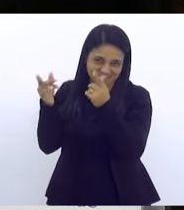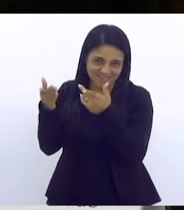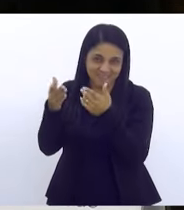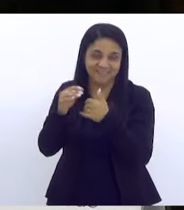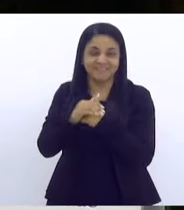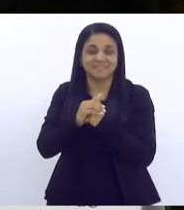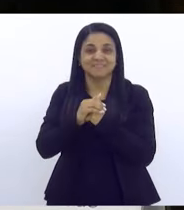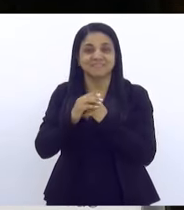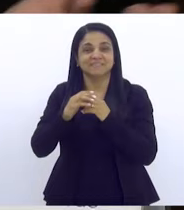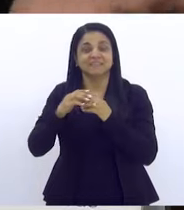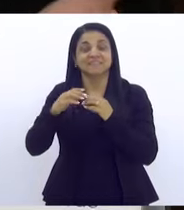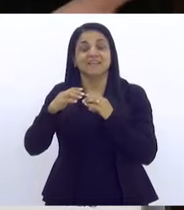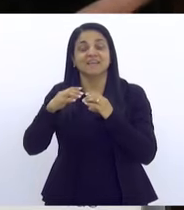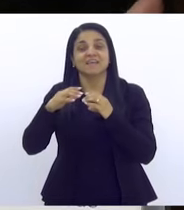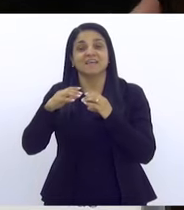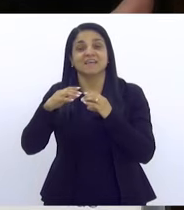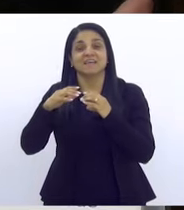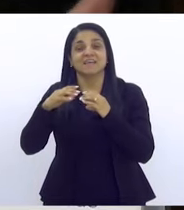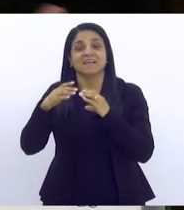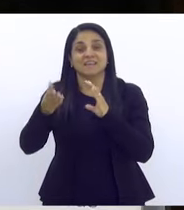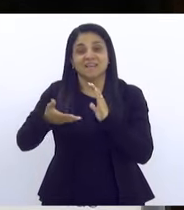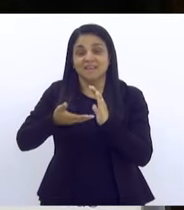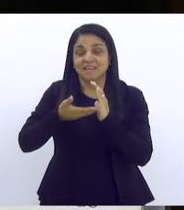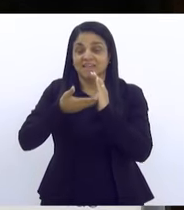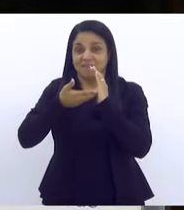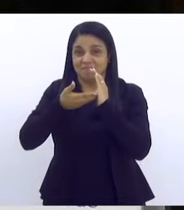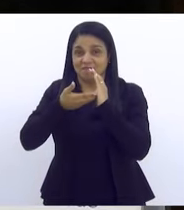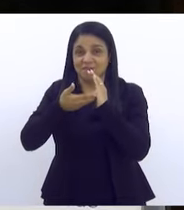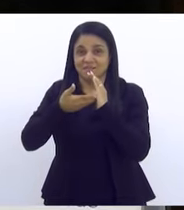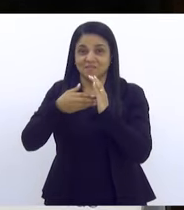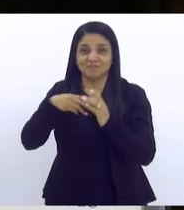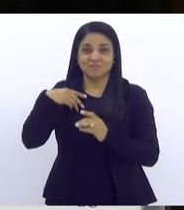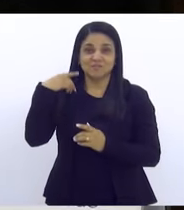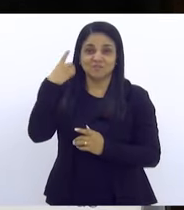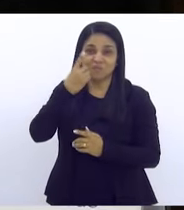da Câmara dos Deputados, ou quem sabe até do Senado,